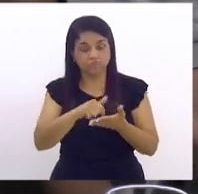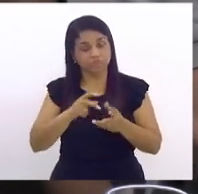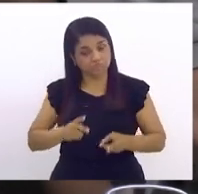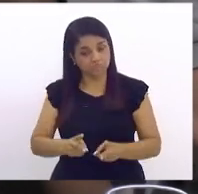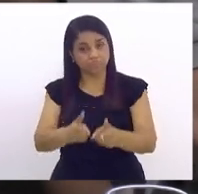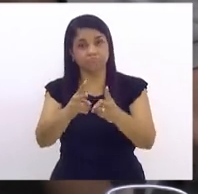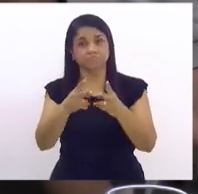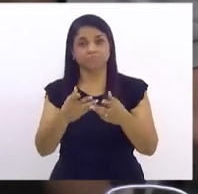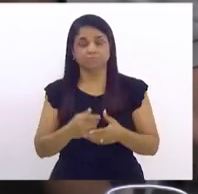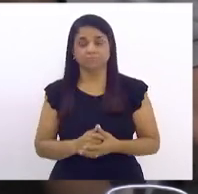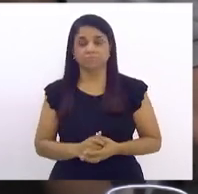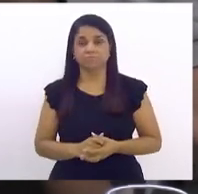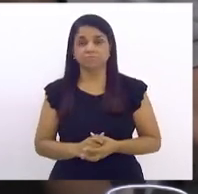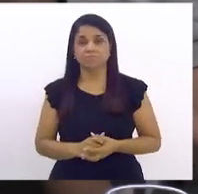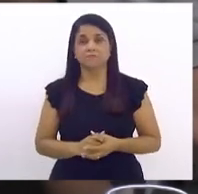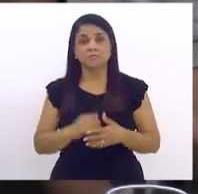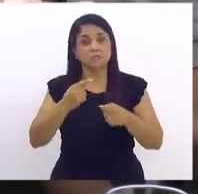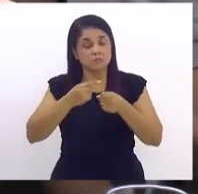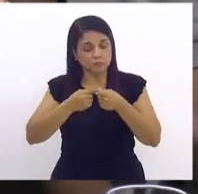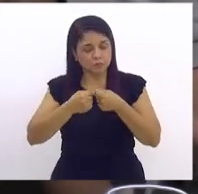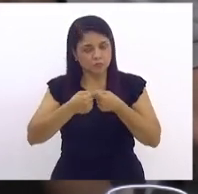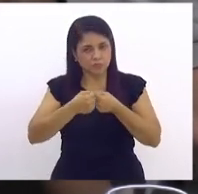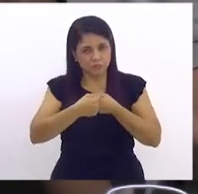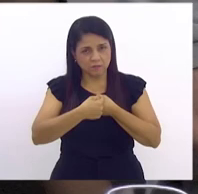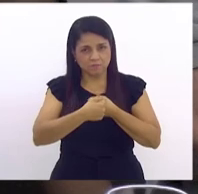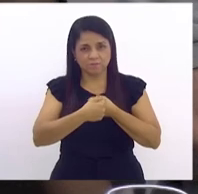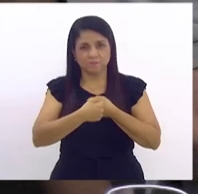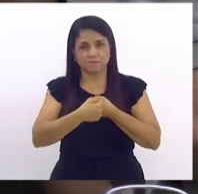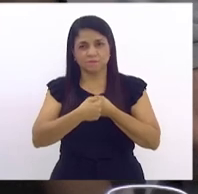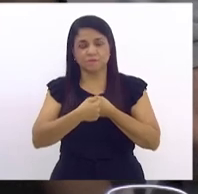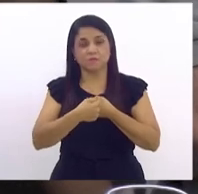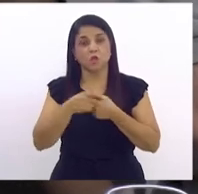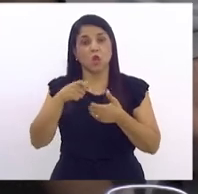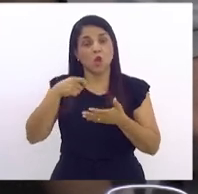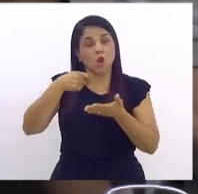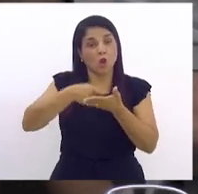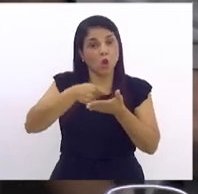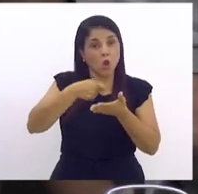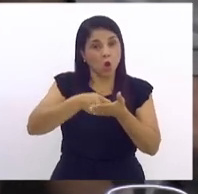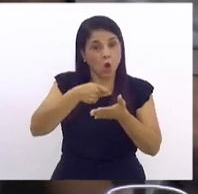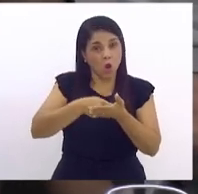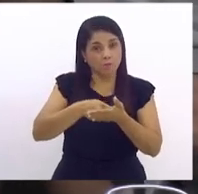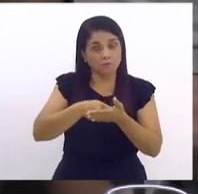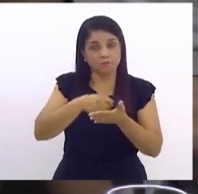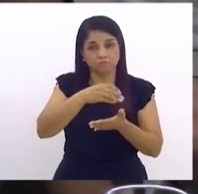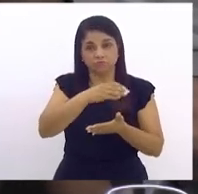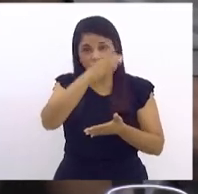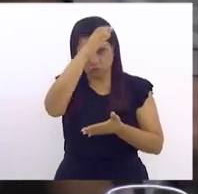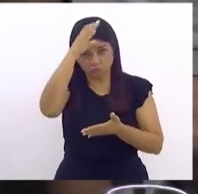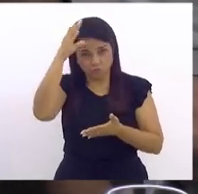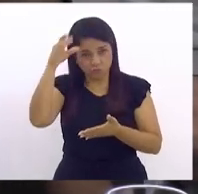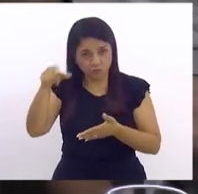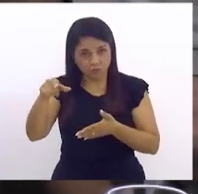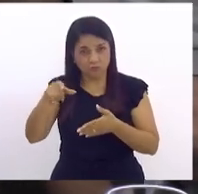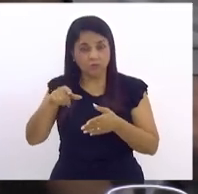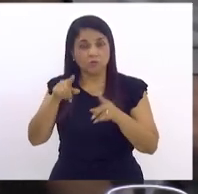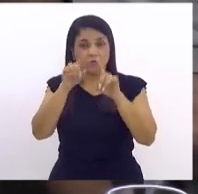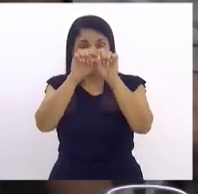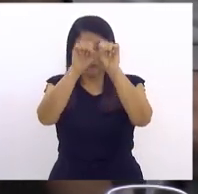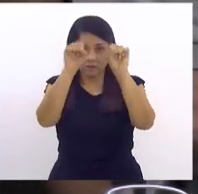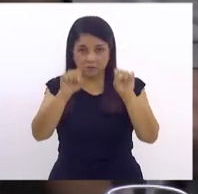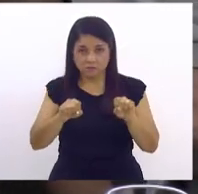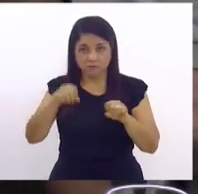Né? E que os municípios cobram dos contribuintes para manter o sistema de